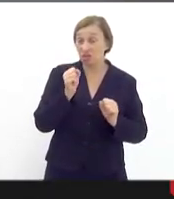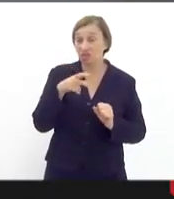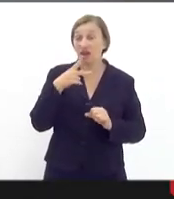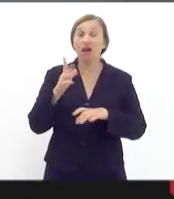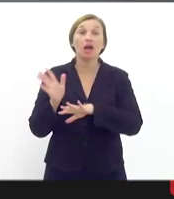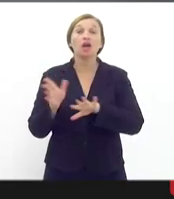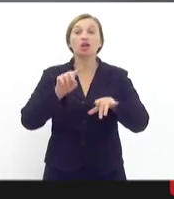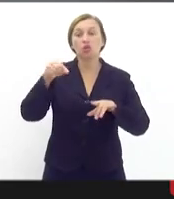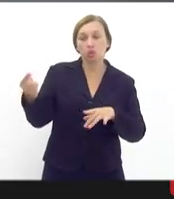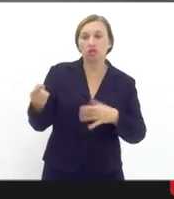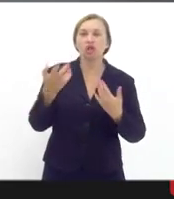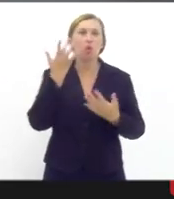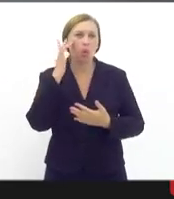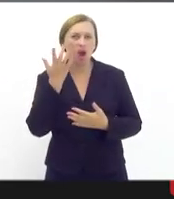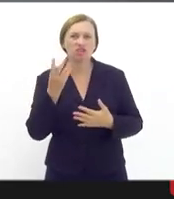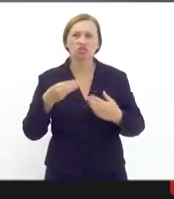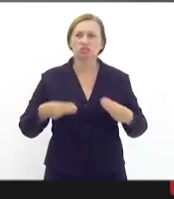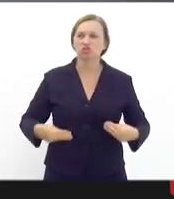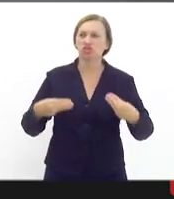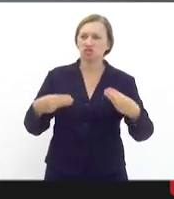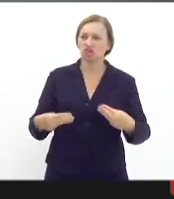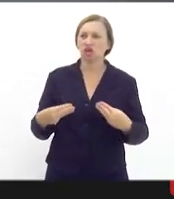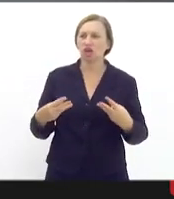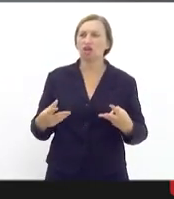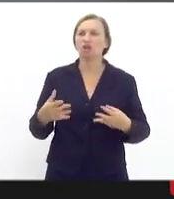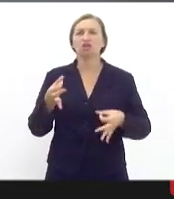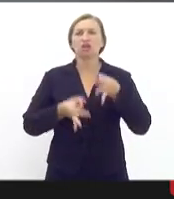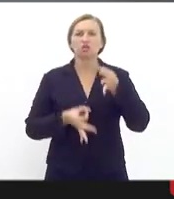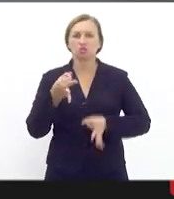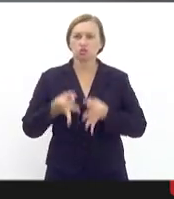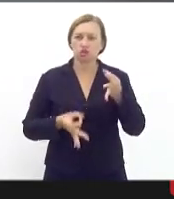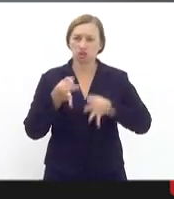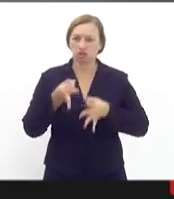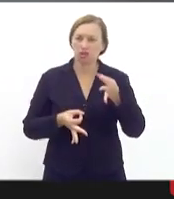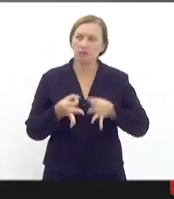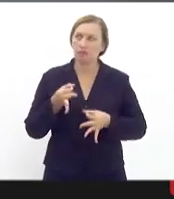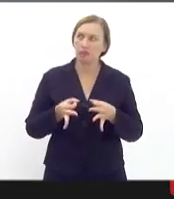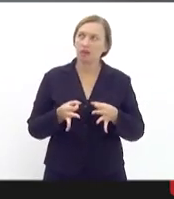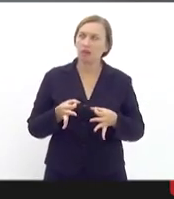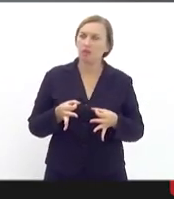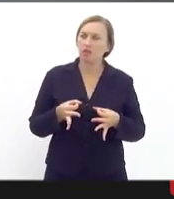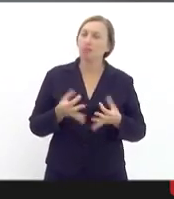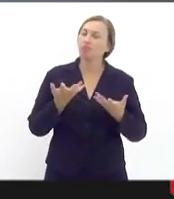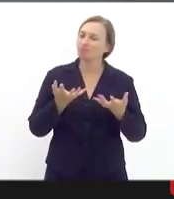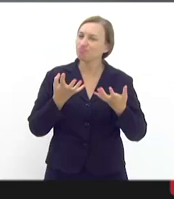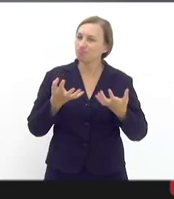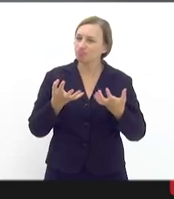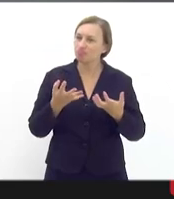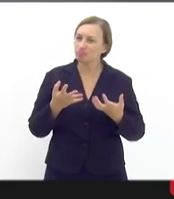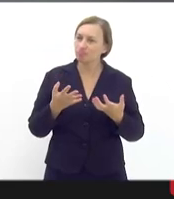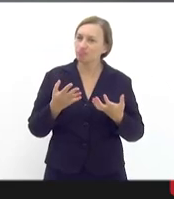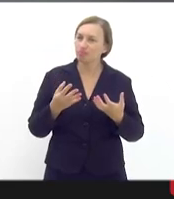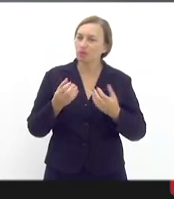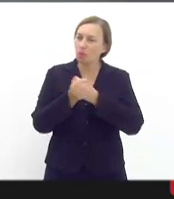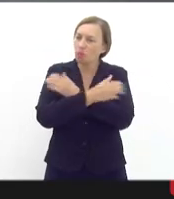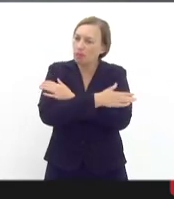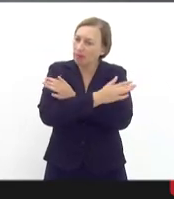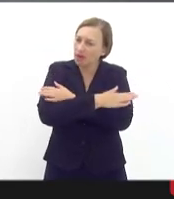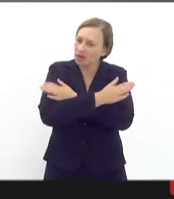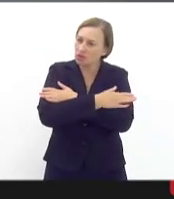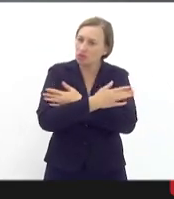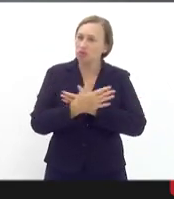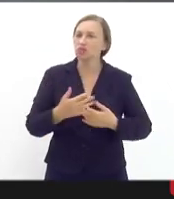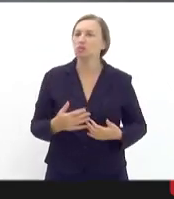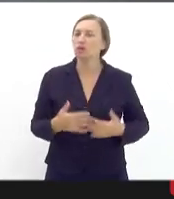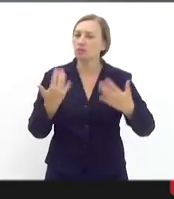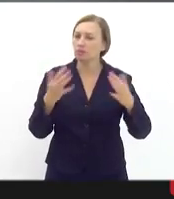coisa, eu acho que o Ministério da Justiça, né, que, aliás, eu queria mandar aqui um forte cumprimento